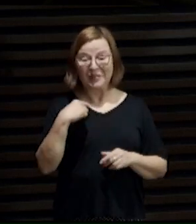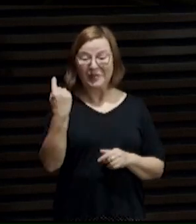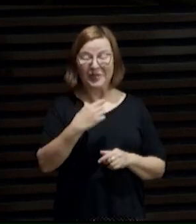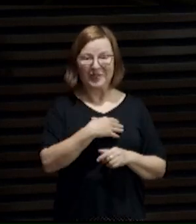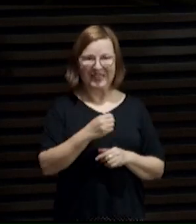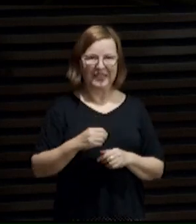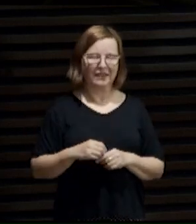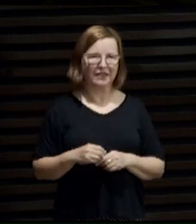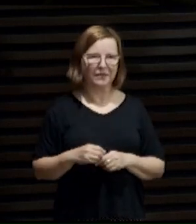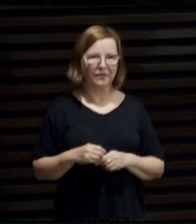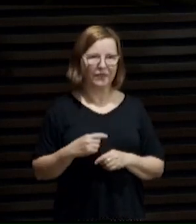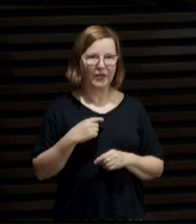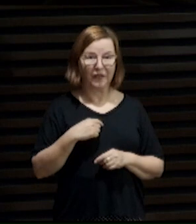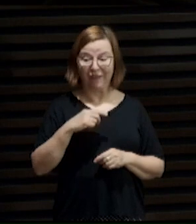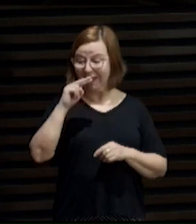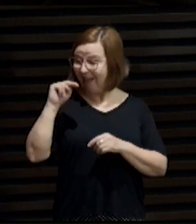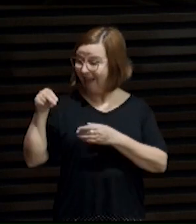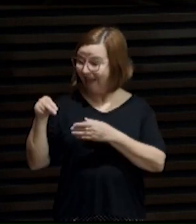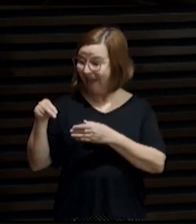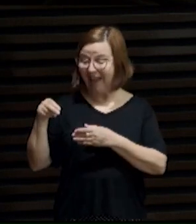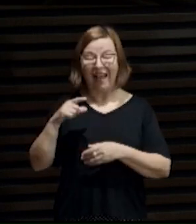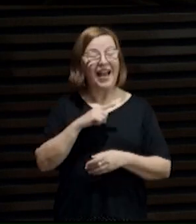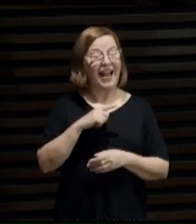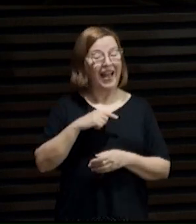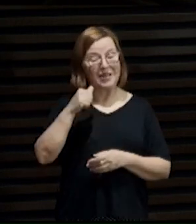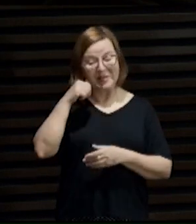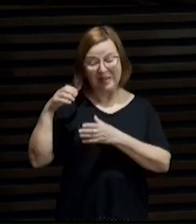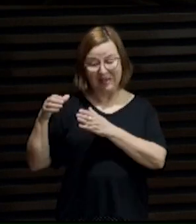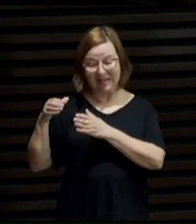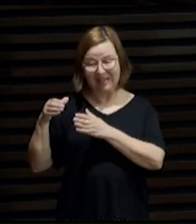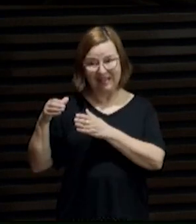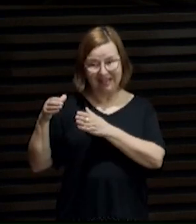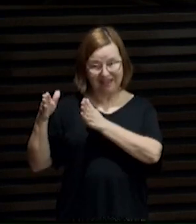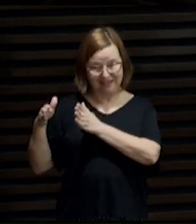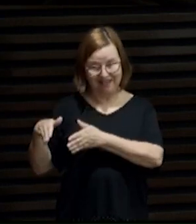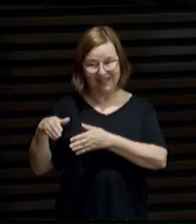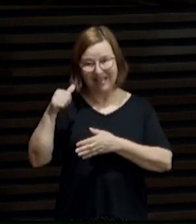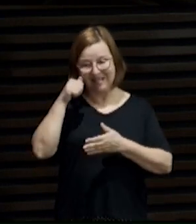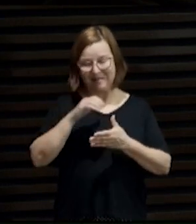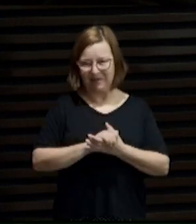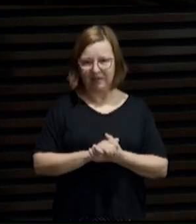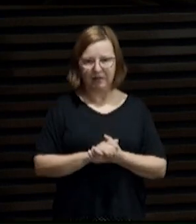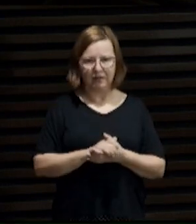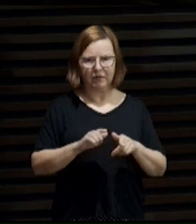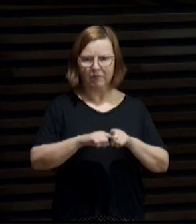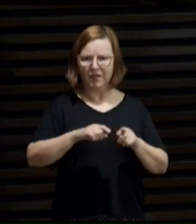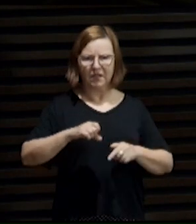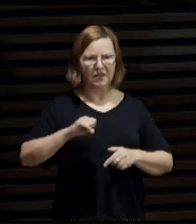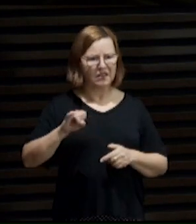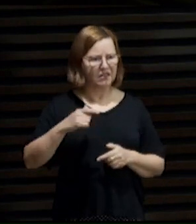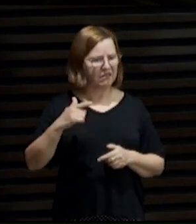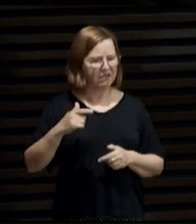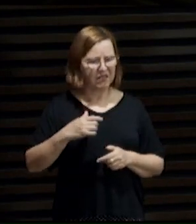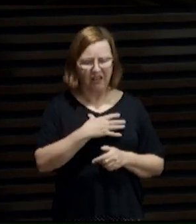Eu olharei ao meu lado e eu tenho uma esposa, eu não estou sozinho. Mas se eu não tiver os filhos e a esposa ao redor da mesa, como eu